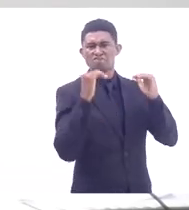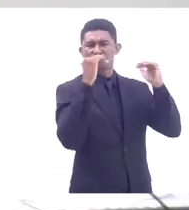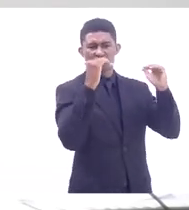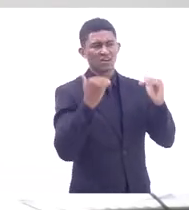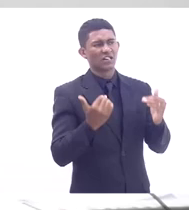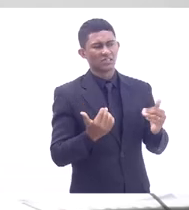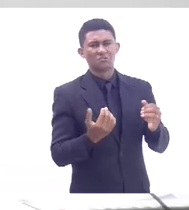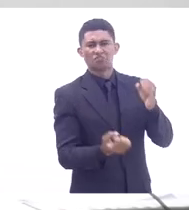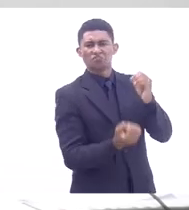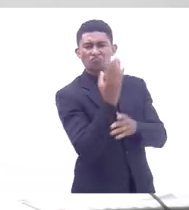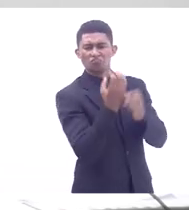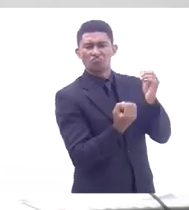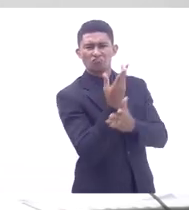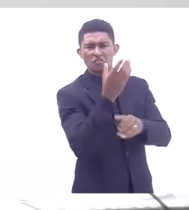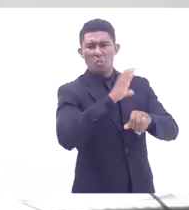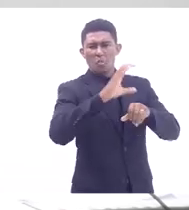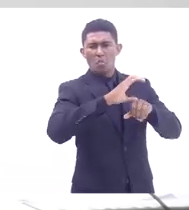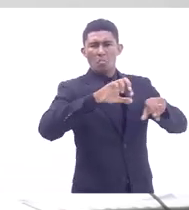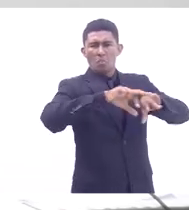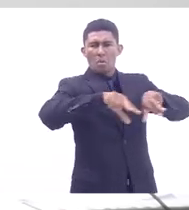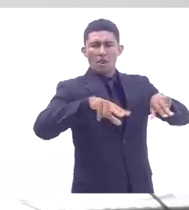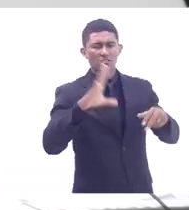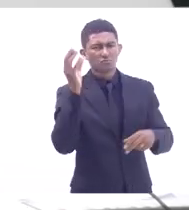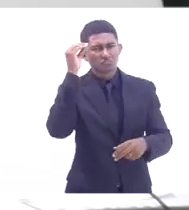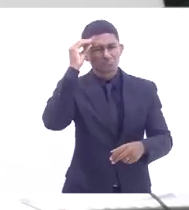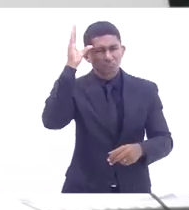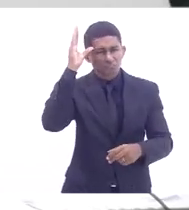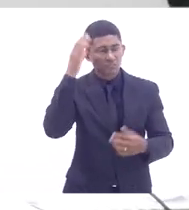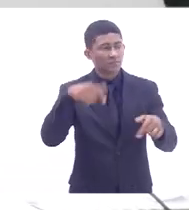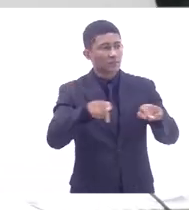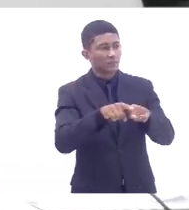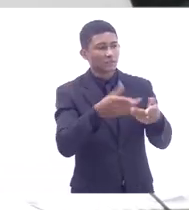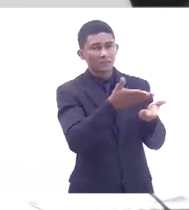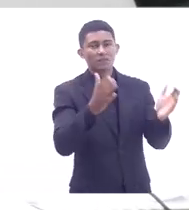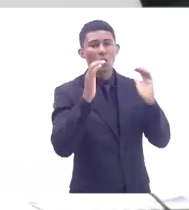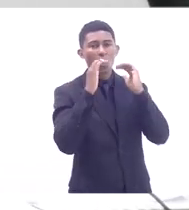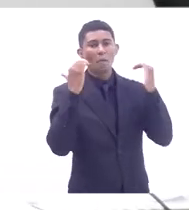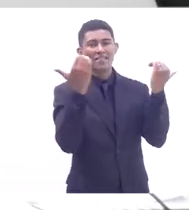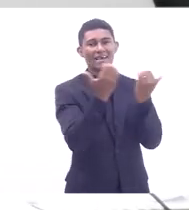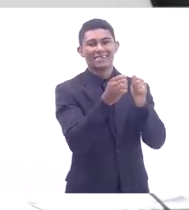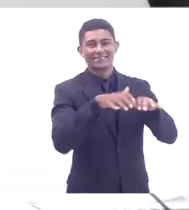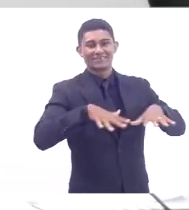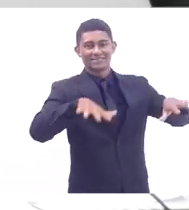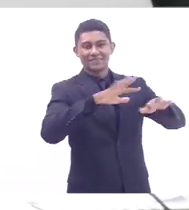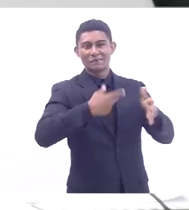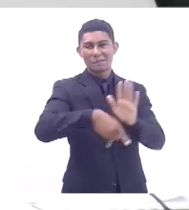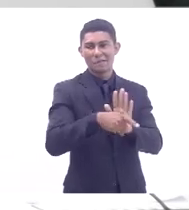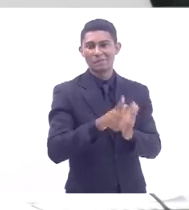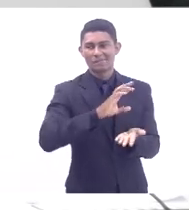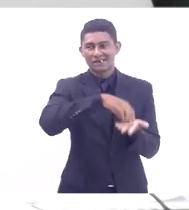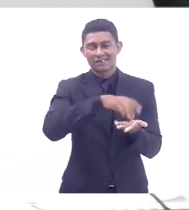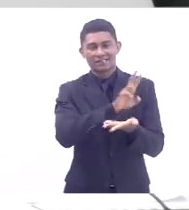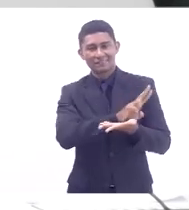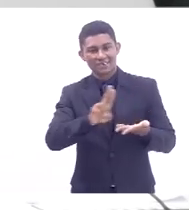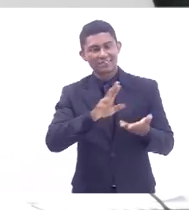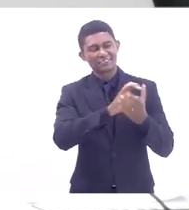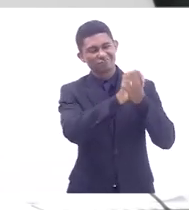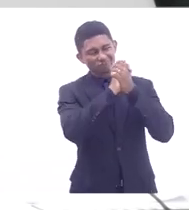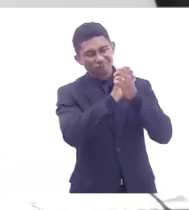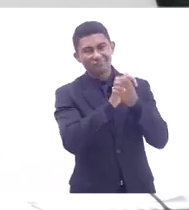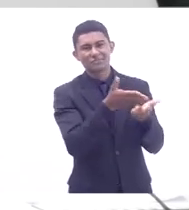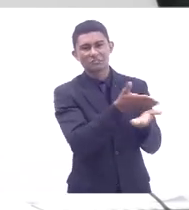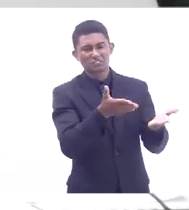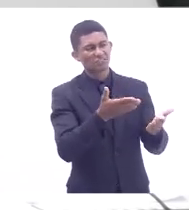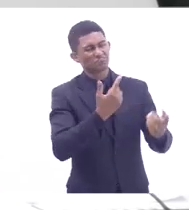conhecimento acadêmico em várias áreas do conhecimento a dessa outra comunidade acadêmica da UFPE por essa por essa proeza em tão curto espaço de tempo entretanto